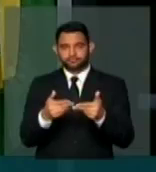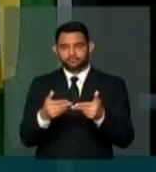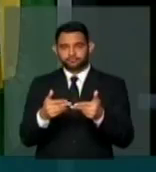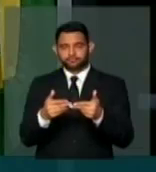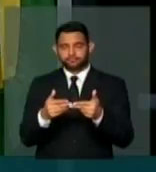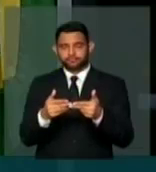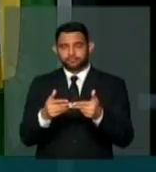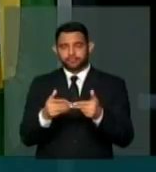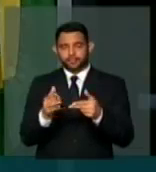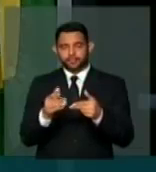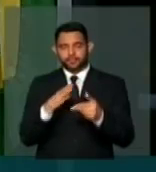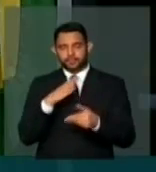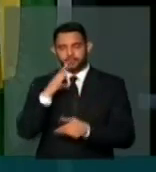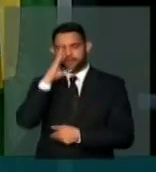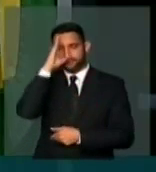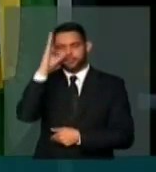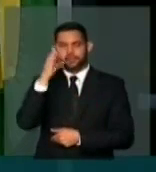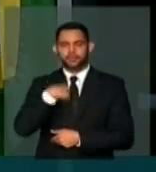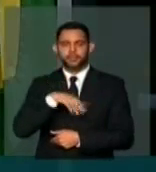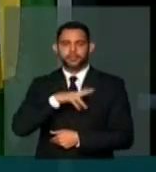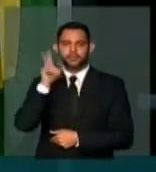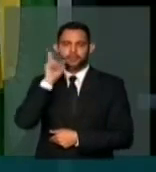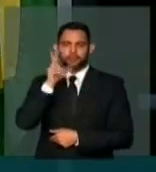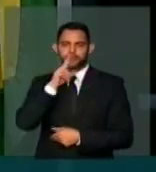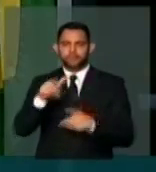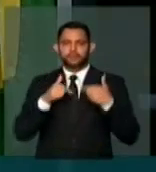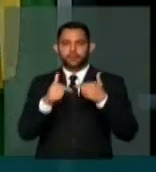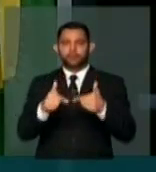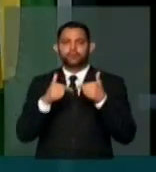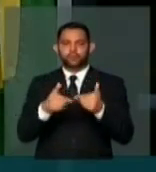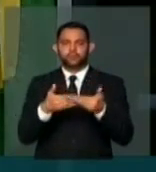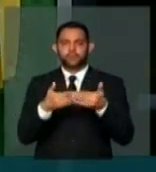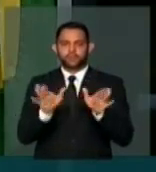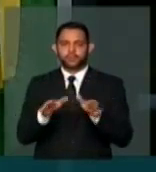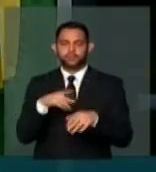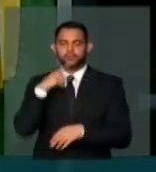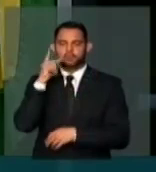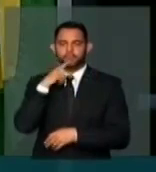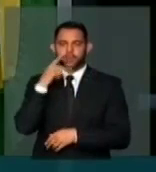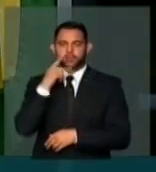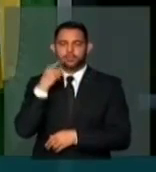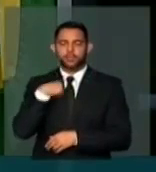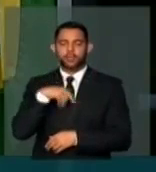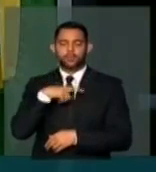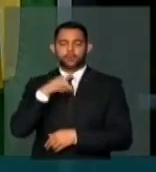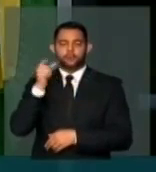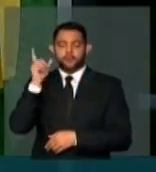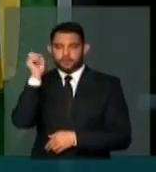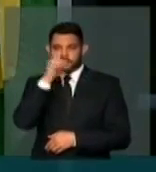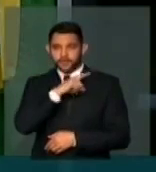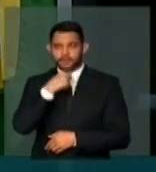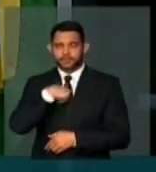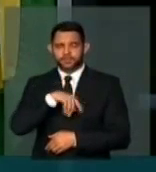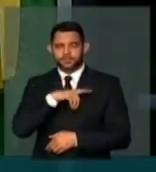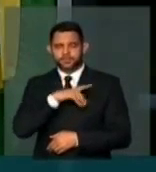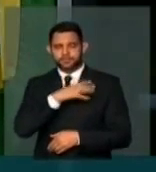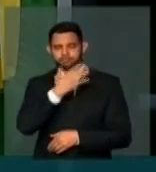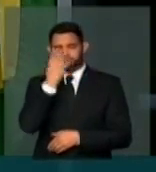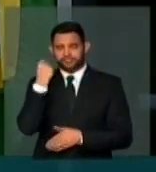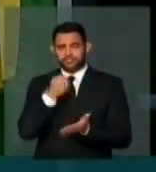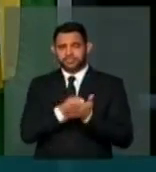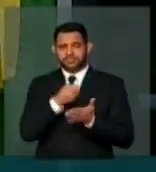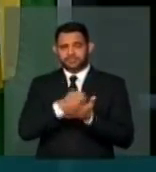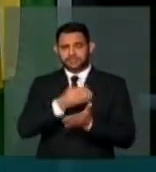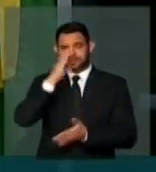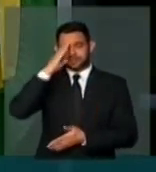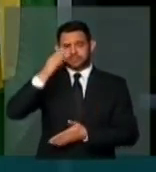questões. O fundamental é que, lembrando a luta pela abertura política e o quanto foi difícil se livrar de uma